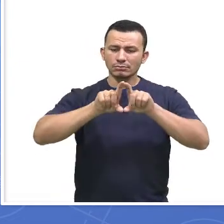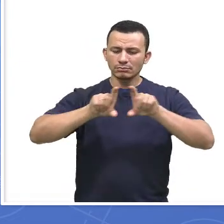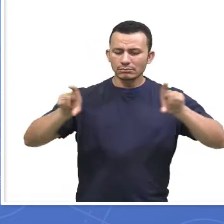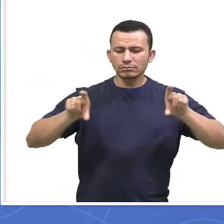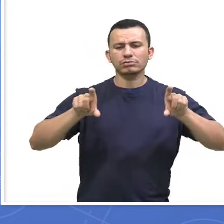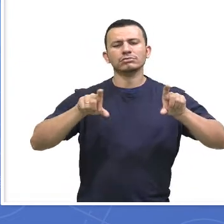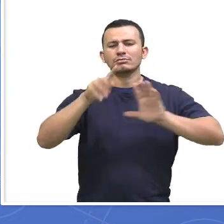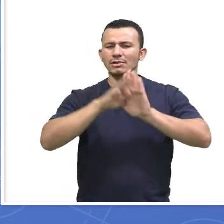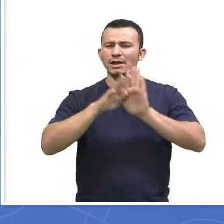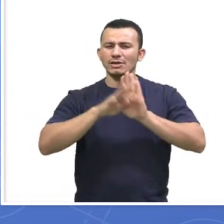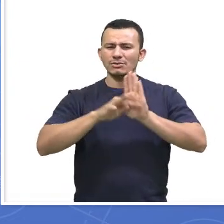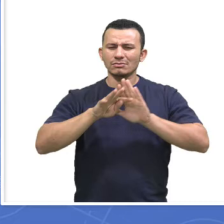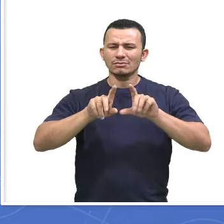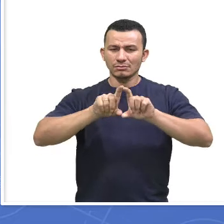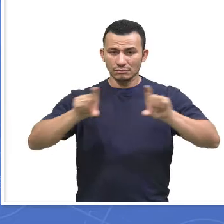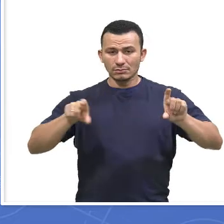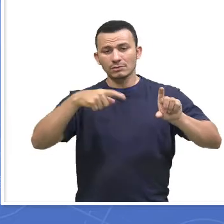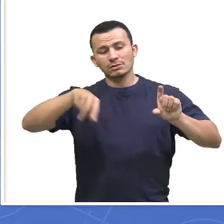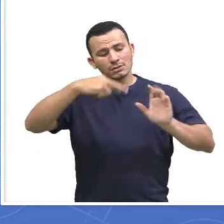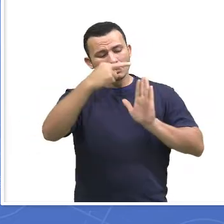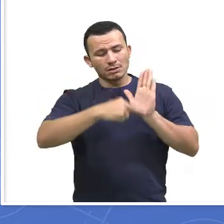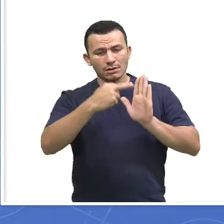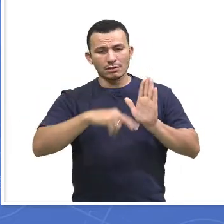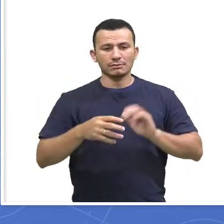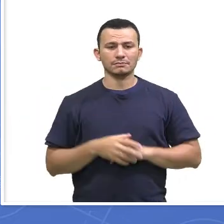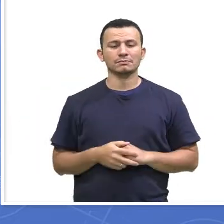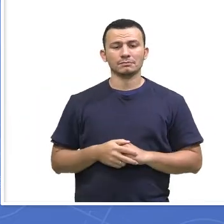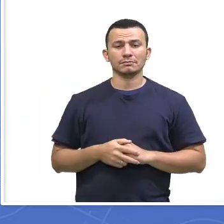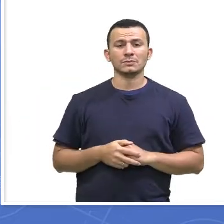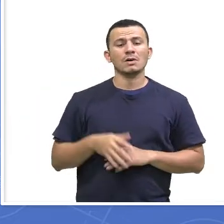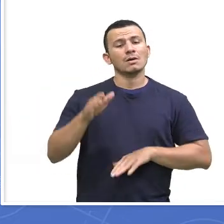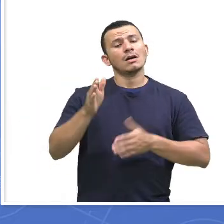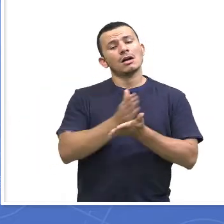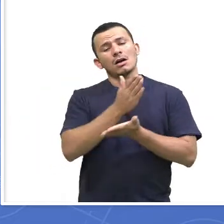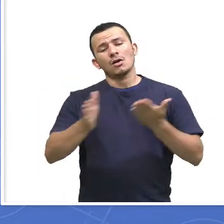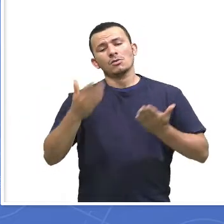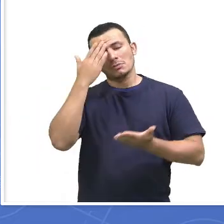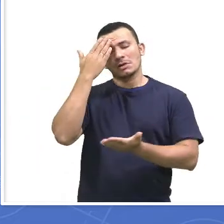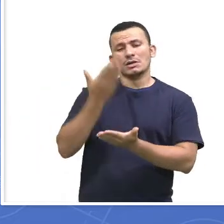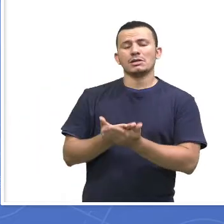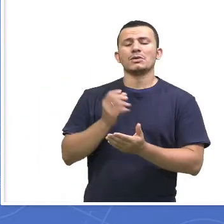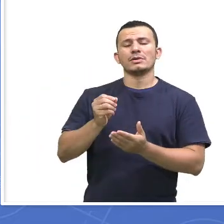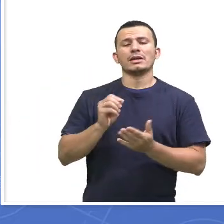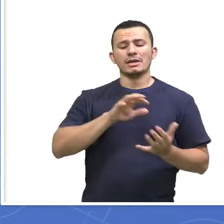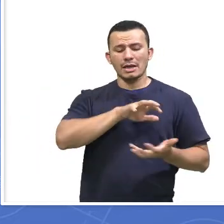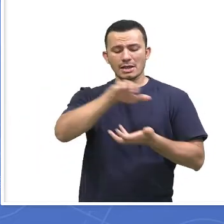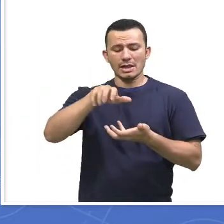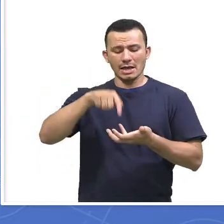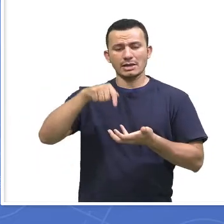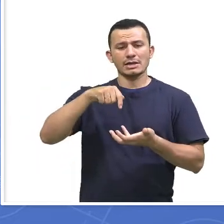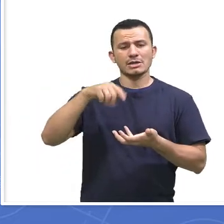esse textozinho aí, ó. A crença de que a Terra era o centro do universo